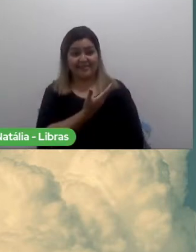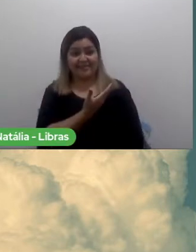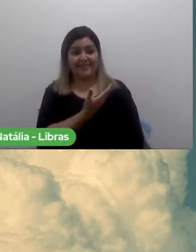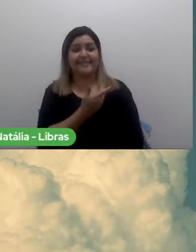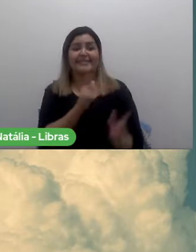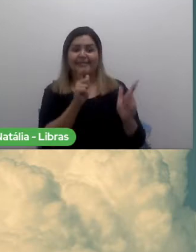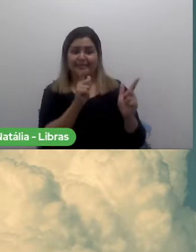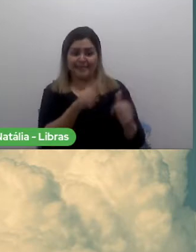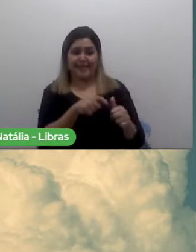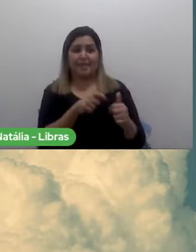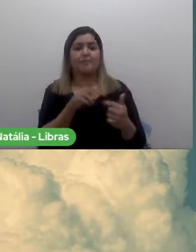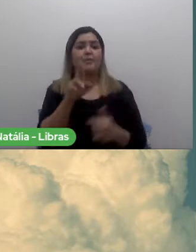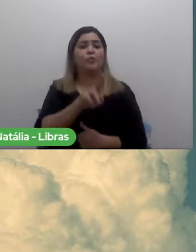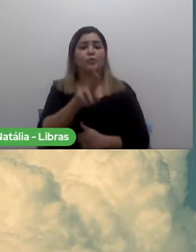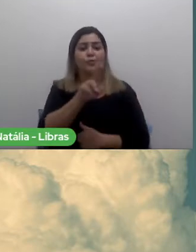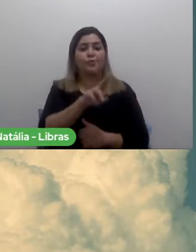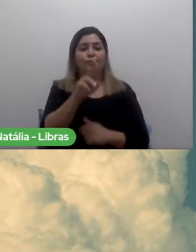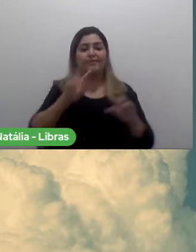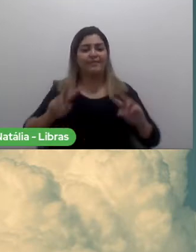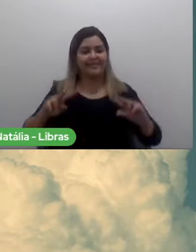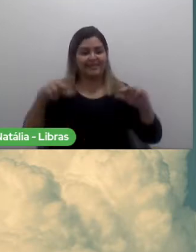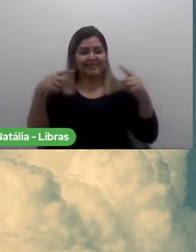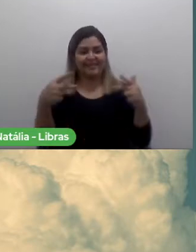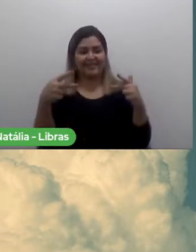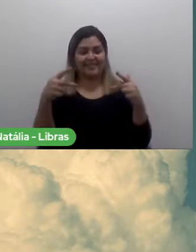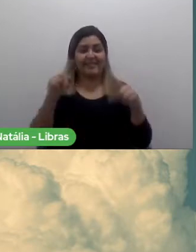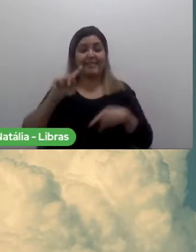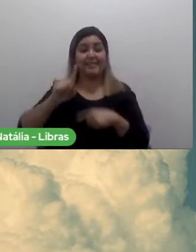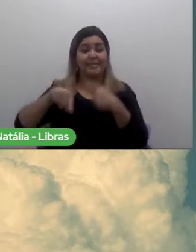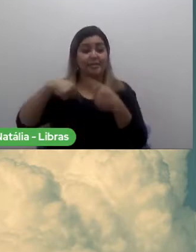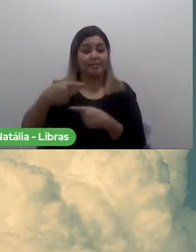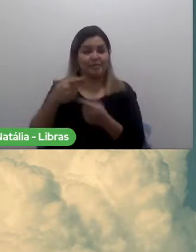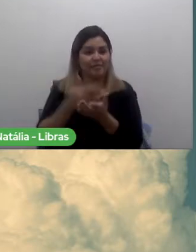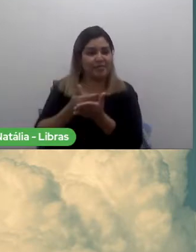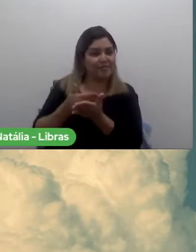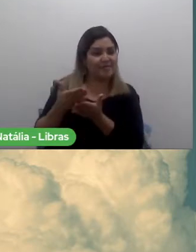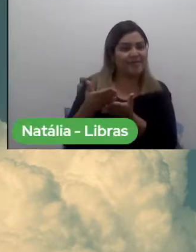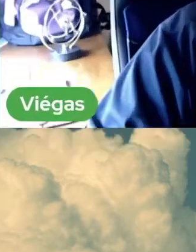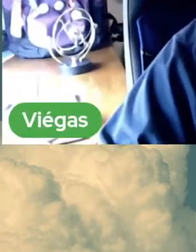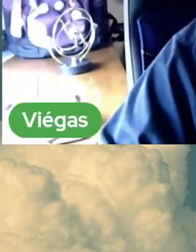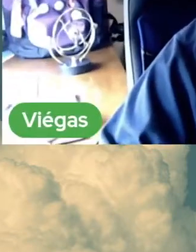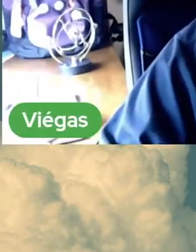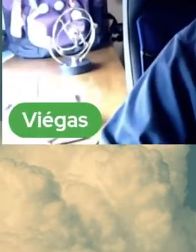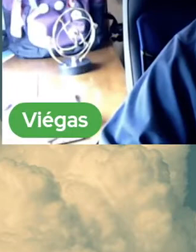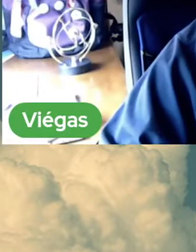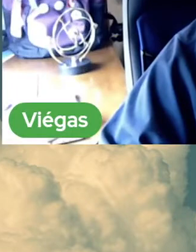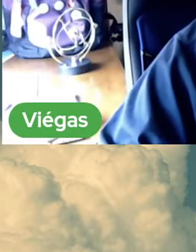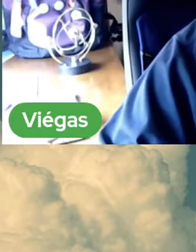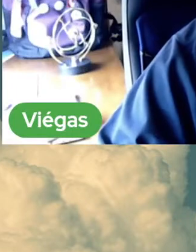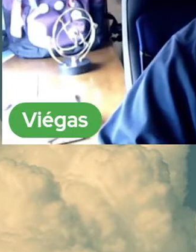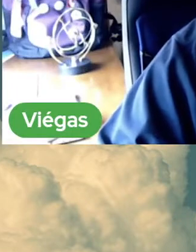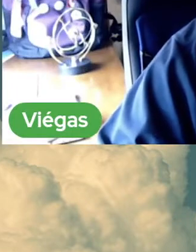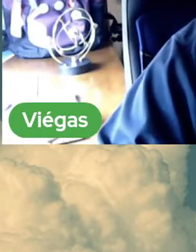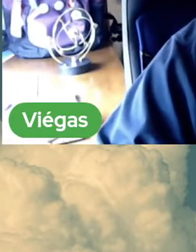links e já vamos passar para a nossa próxima apresentação.